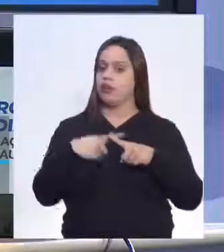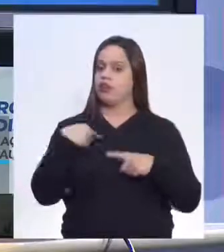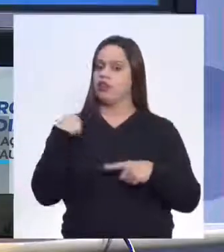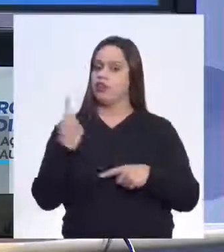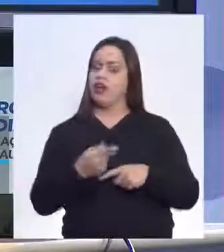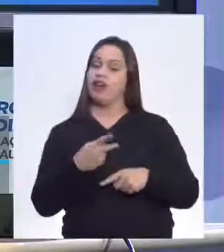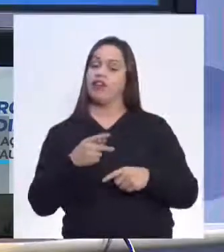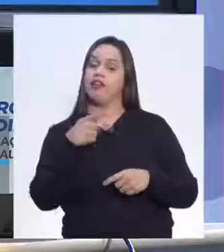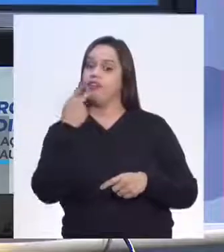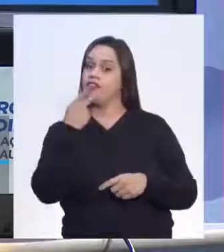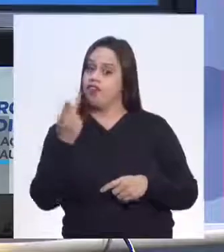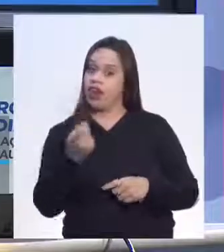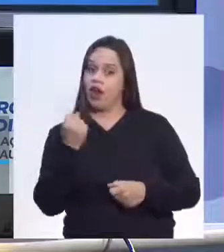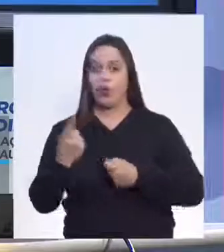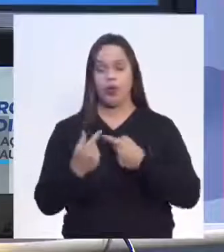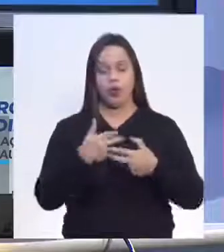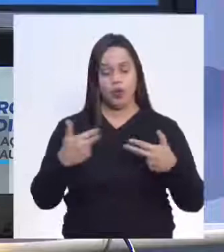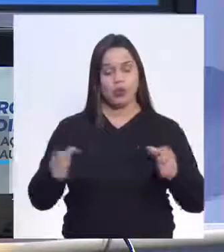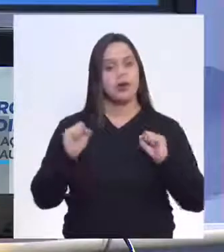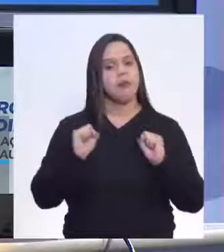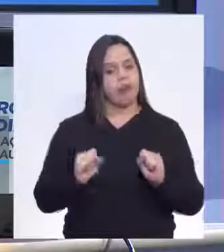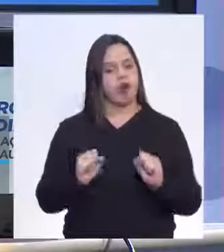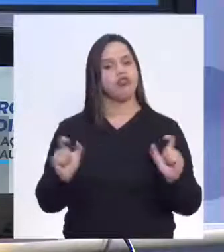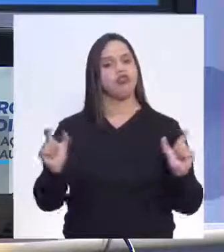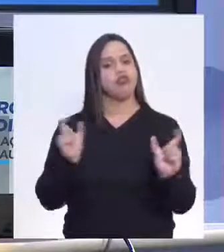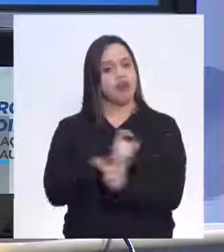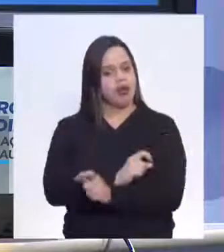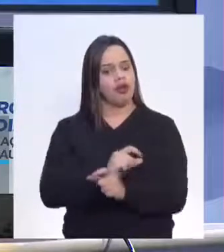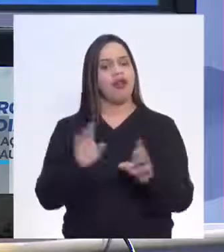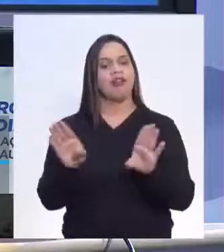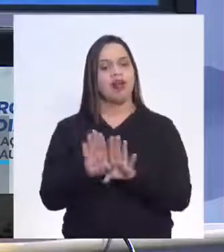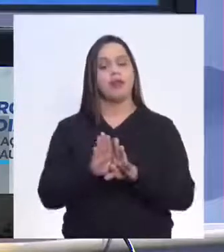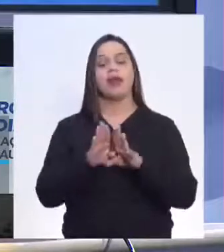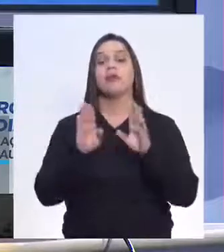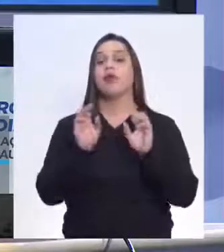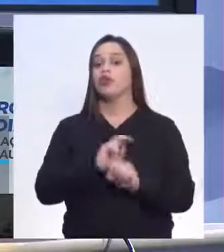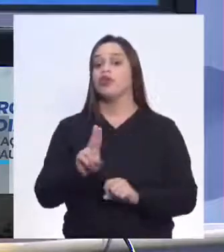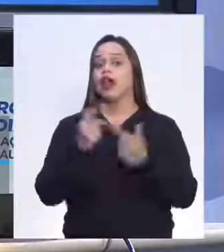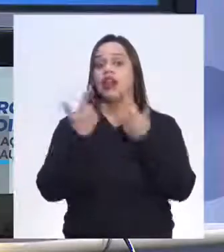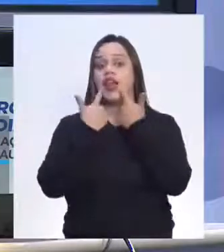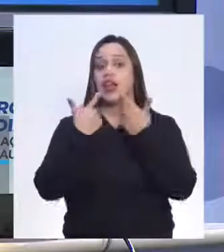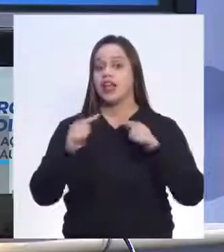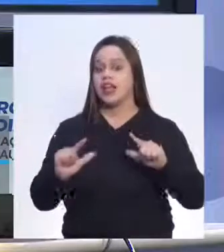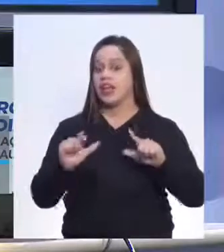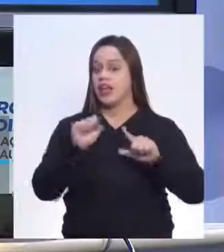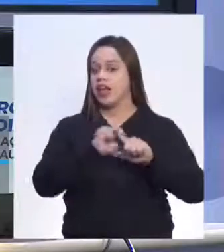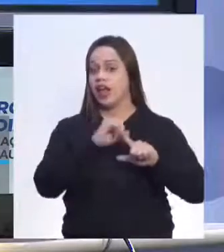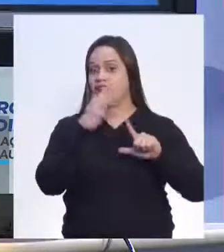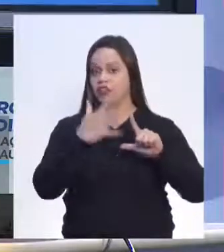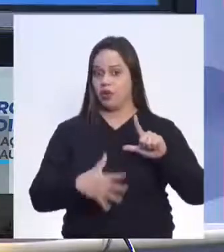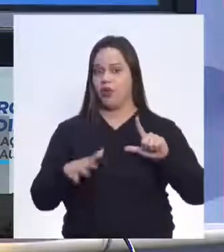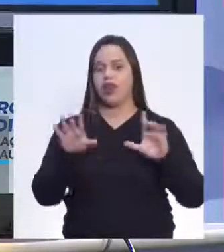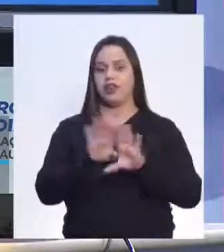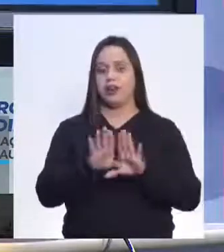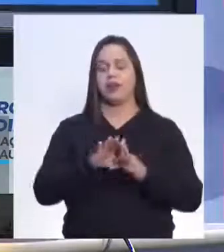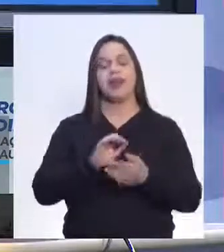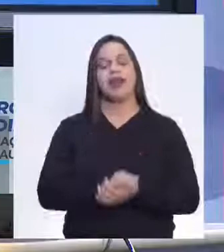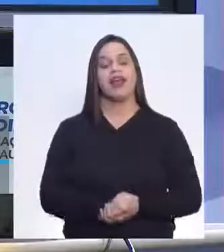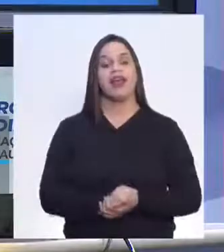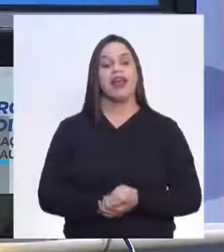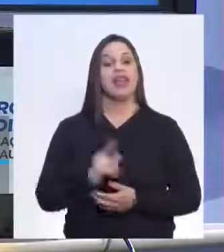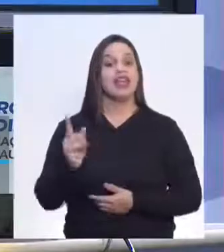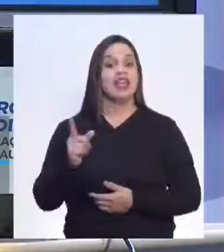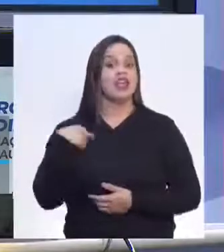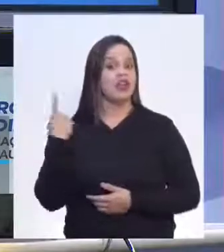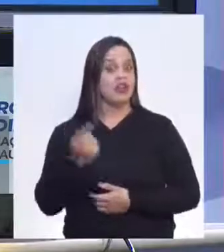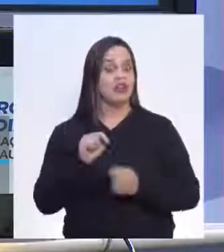a gente pode fazer trocas, a gente pode se utilizar de linguagem figurada. Uma hora a gente volta a falar sobre isso, mas nessa